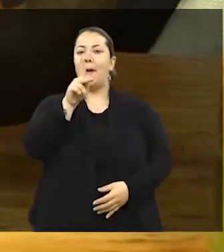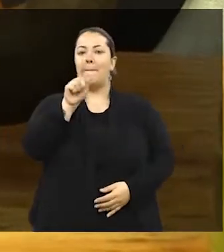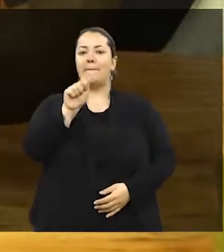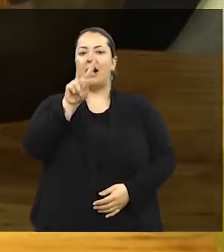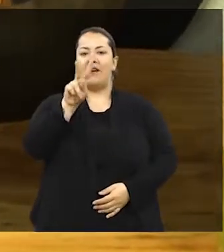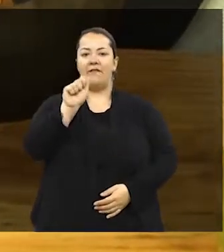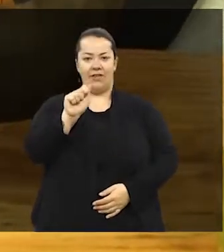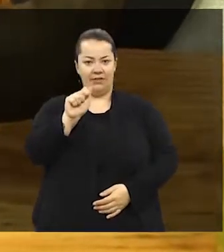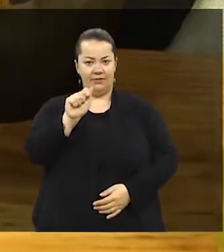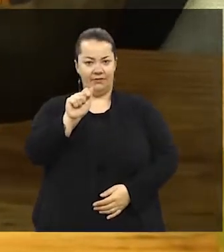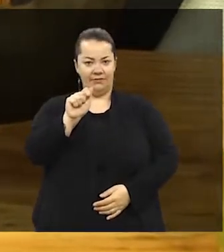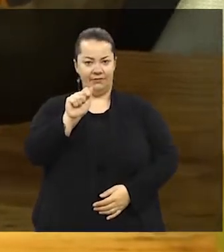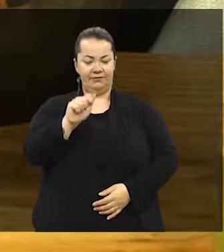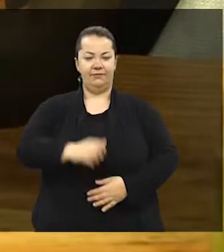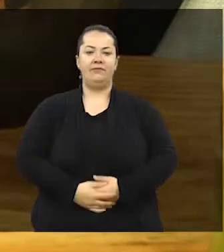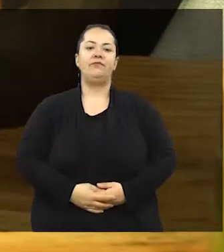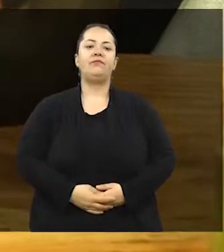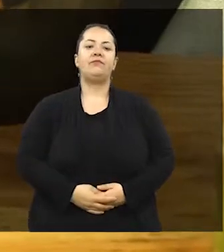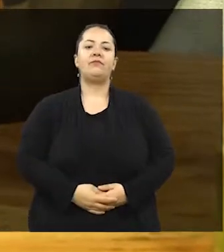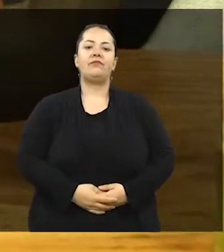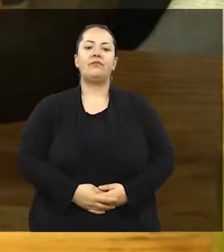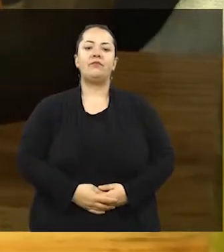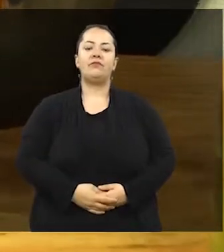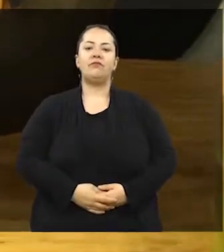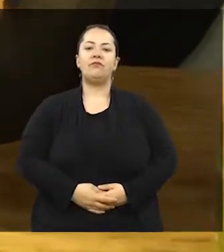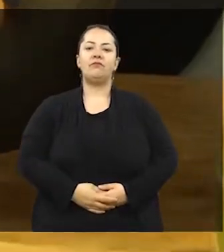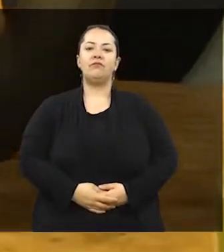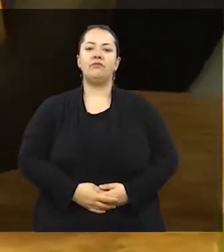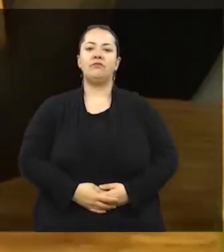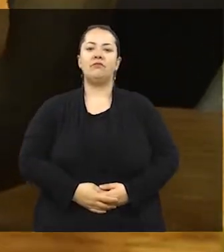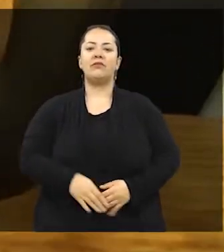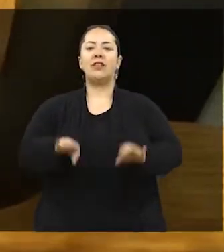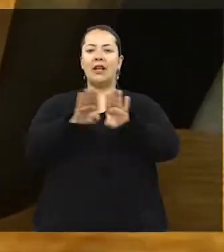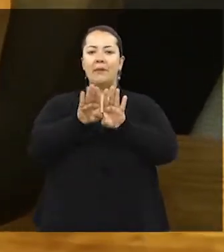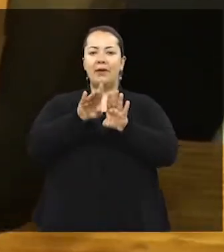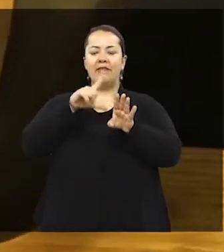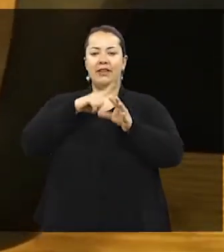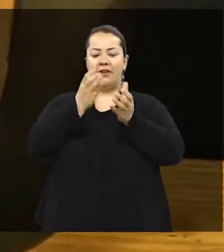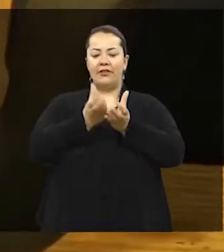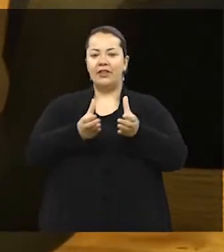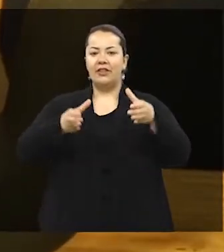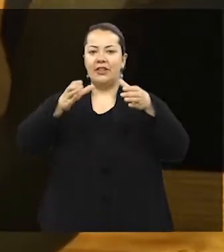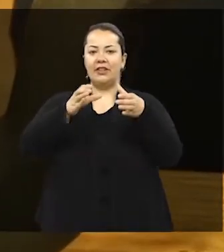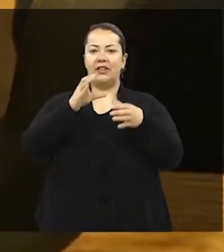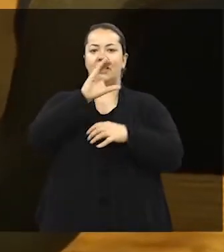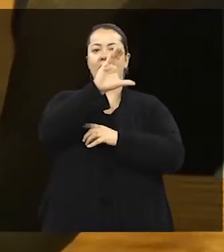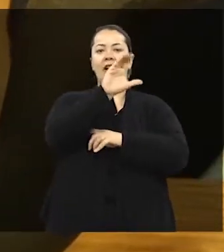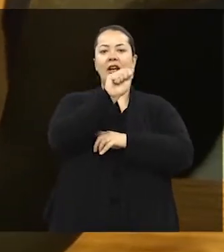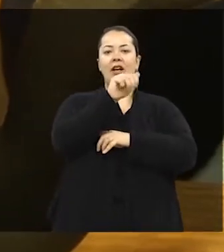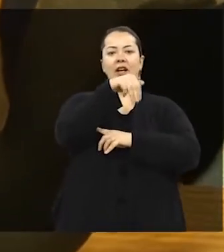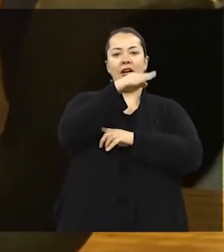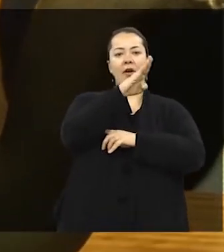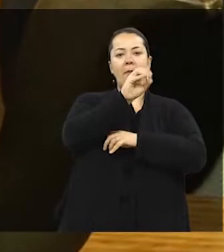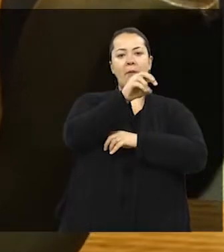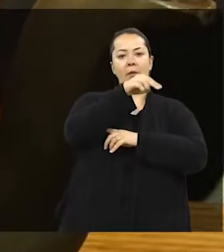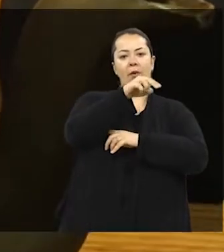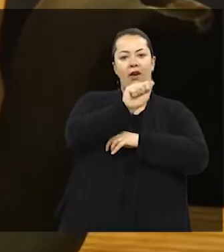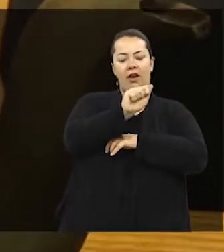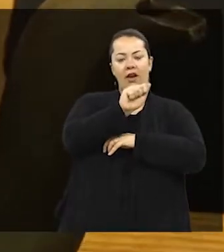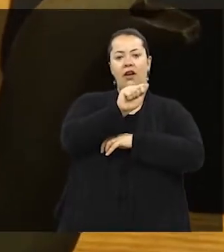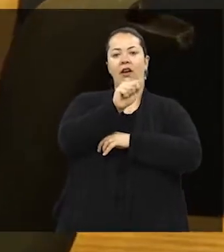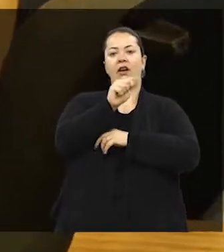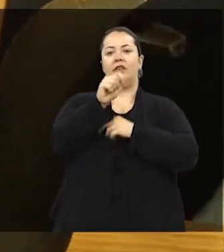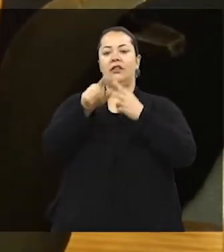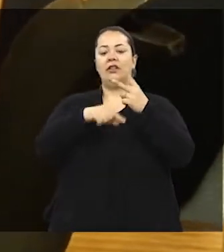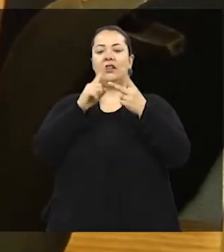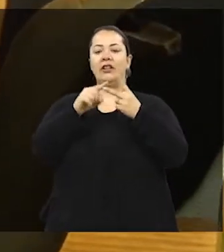pava, ela era chamada também de pava, e a grande. Também tivemos a cambona